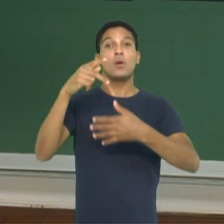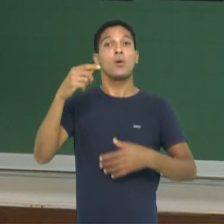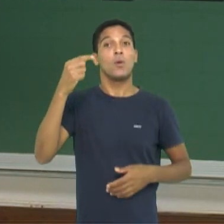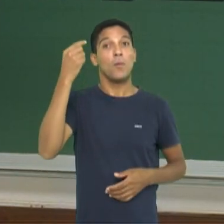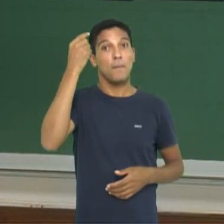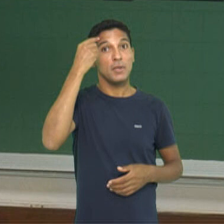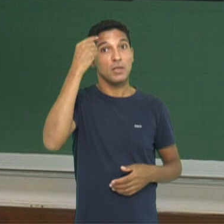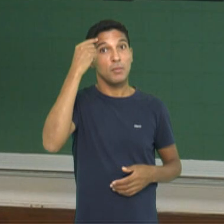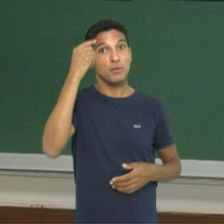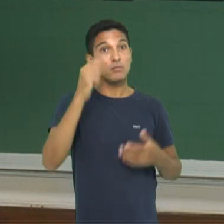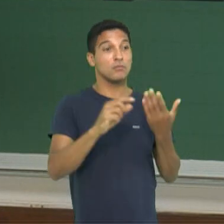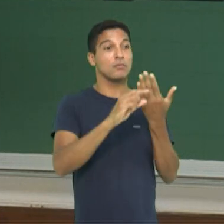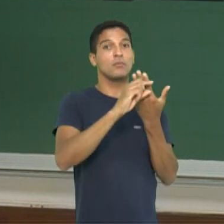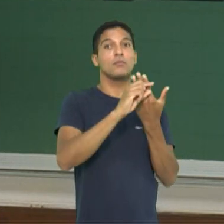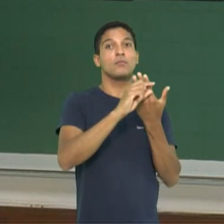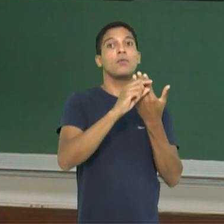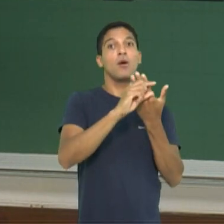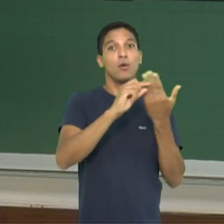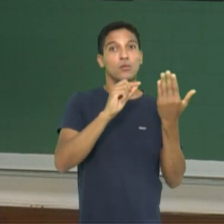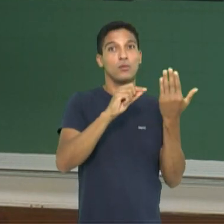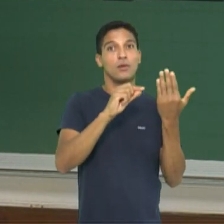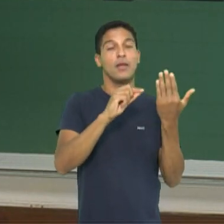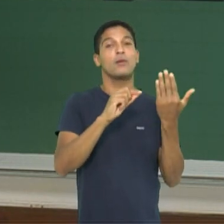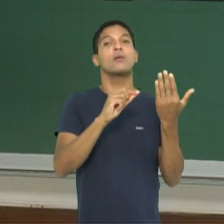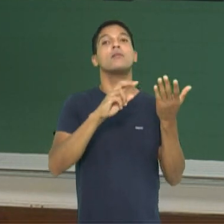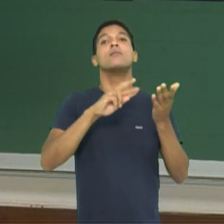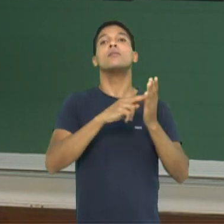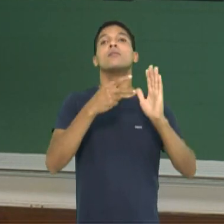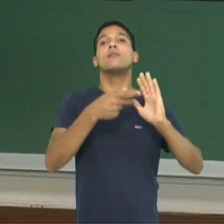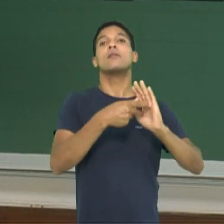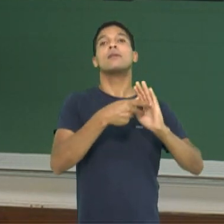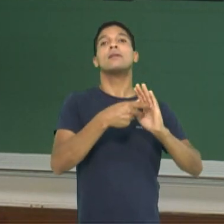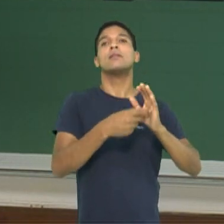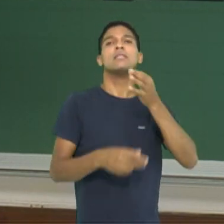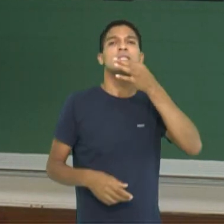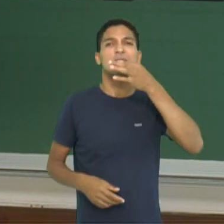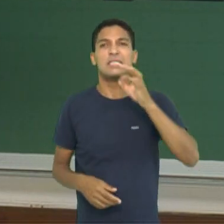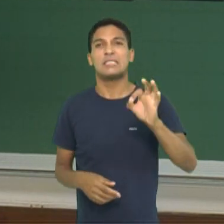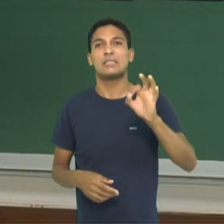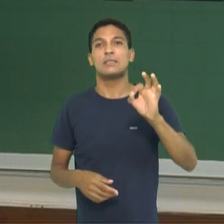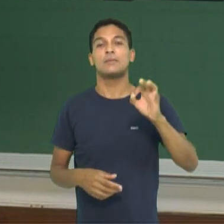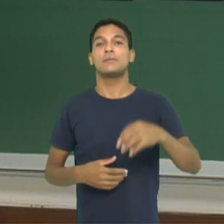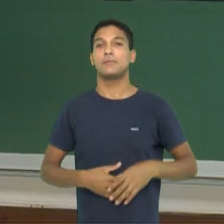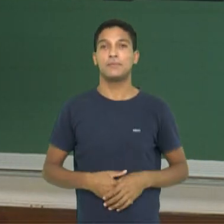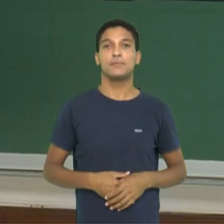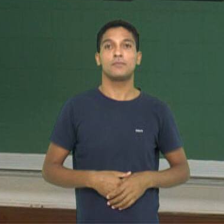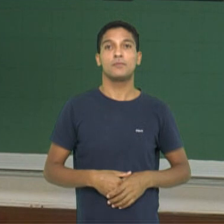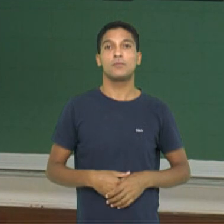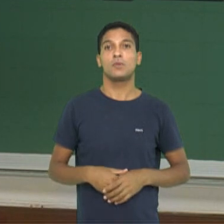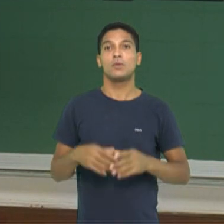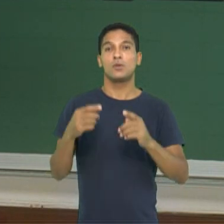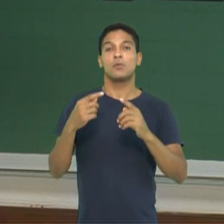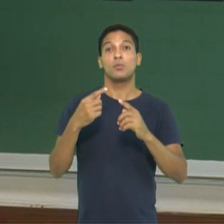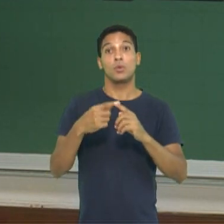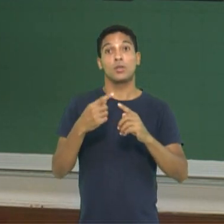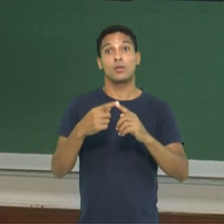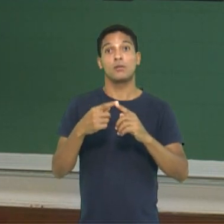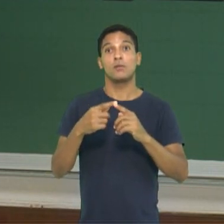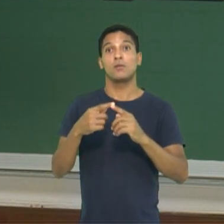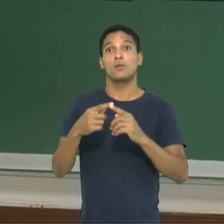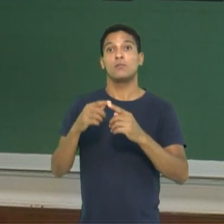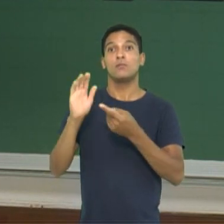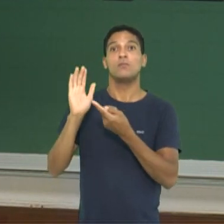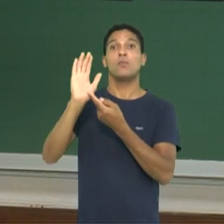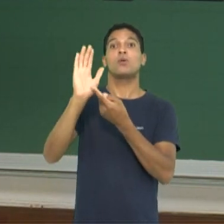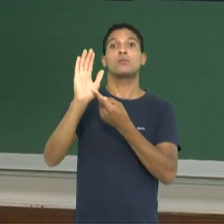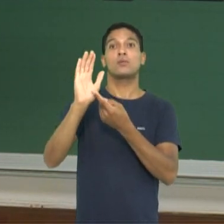Hegel pelos frankfurtianos é o sentido crítico, né? Quando os frankfurtianos vão ressaltar essa questão da individualidade, da